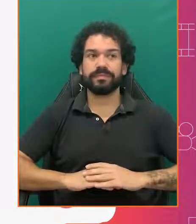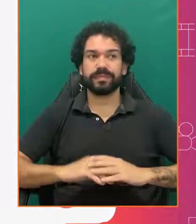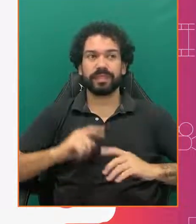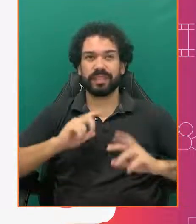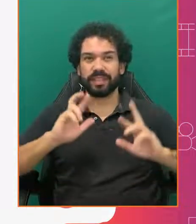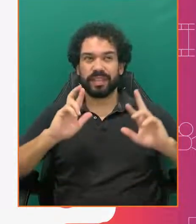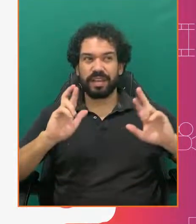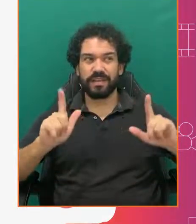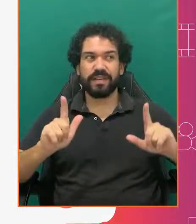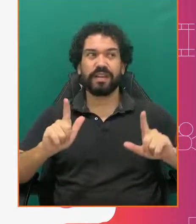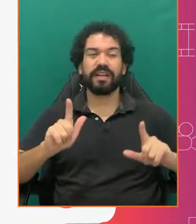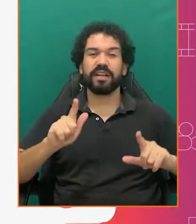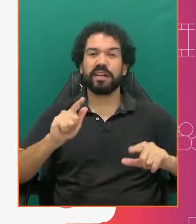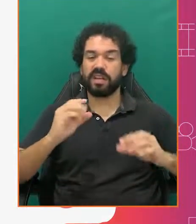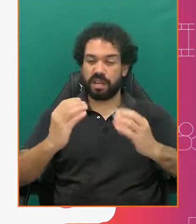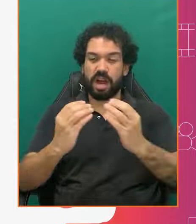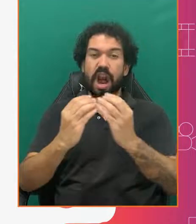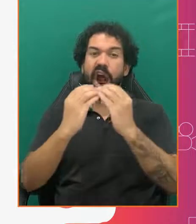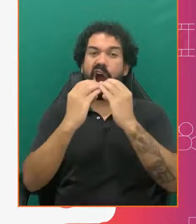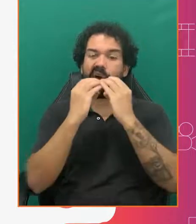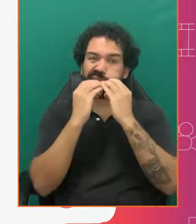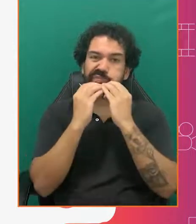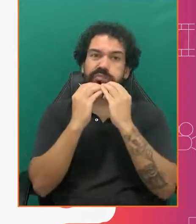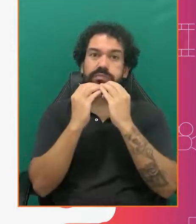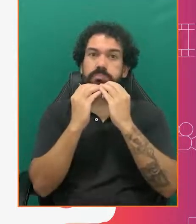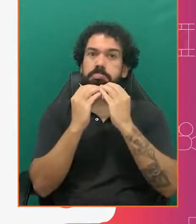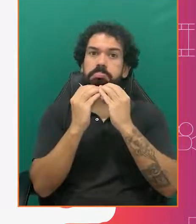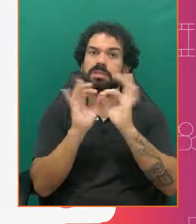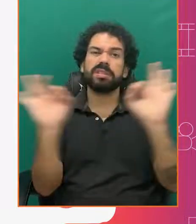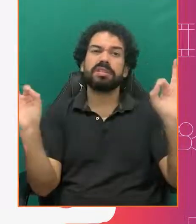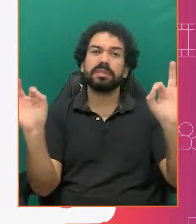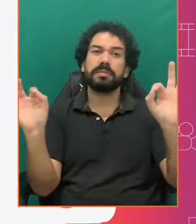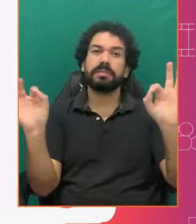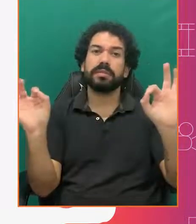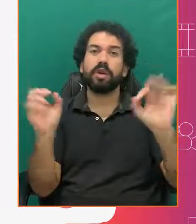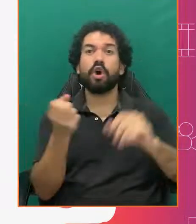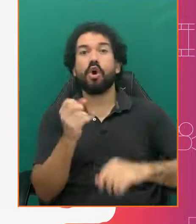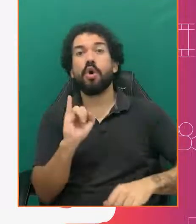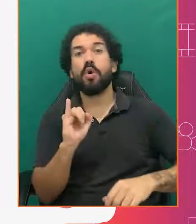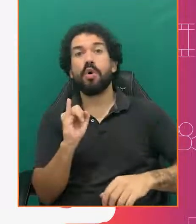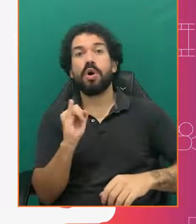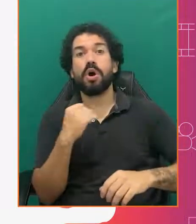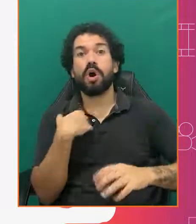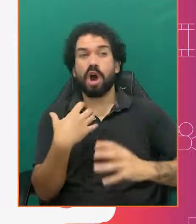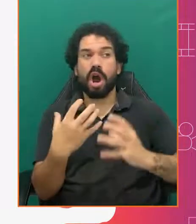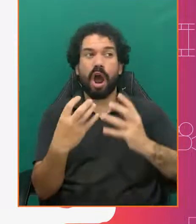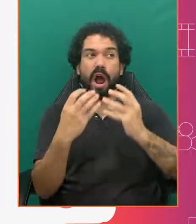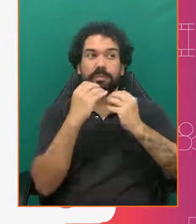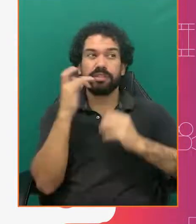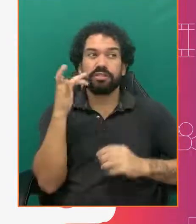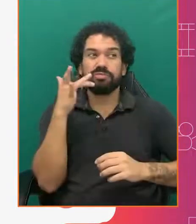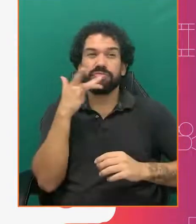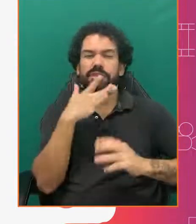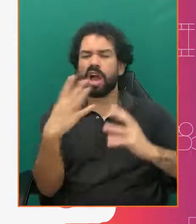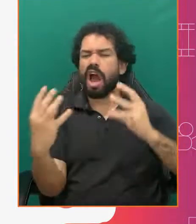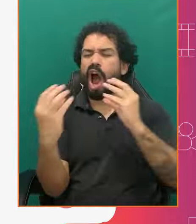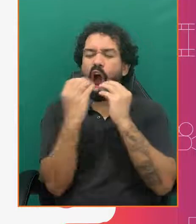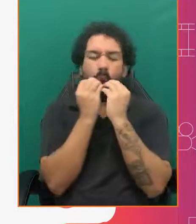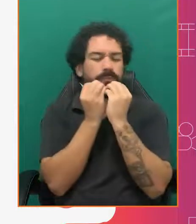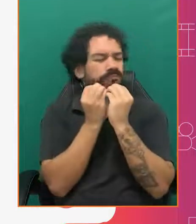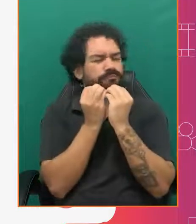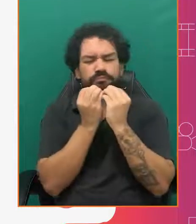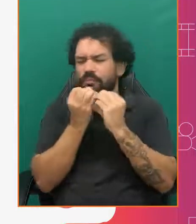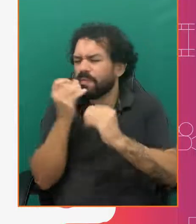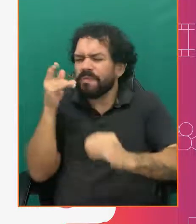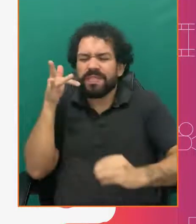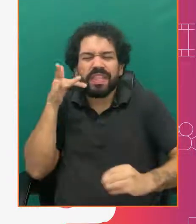entre você dar uma simples mordida em um lanche e morder um lanche muito gostoso quando você já